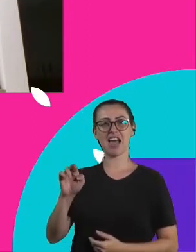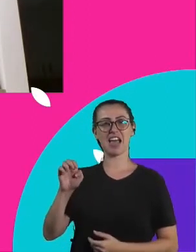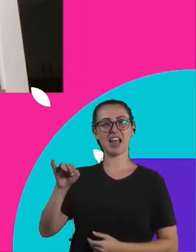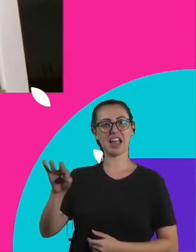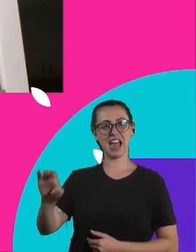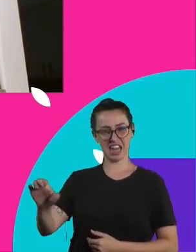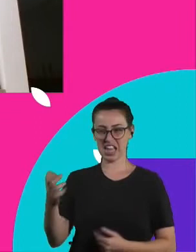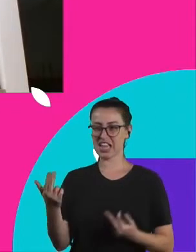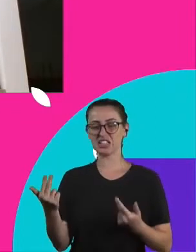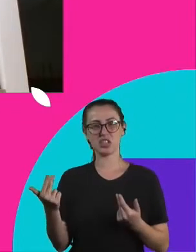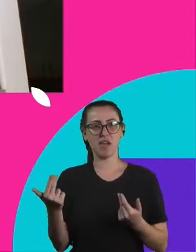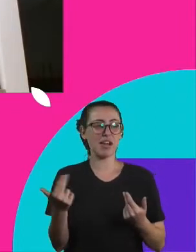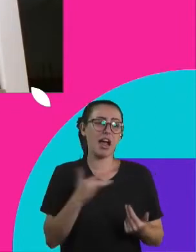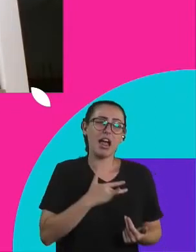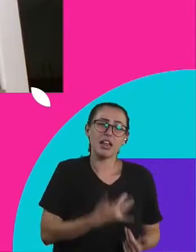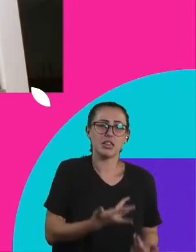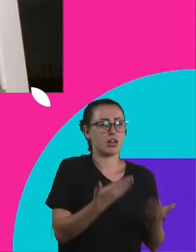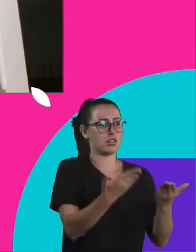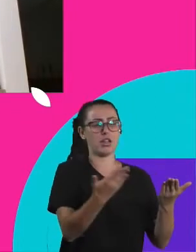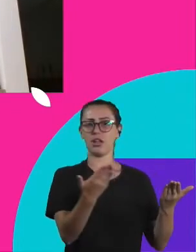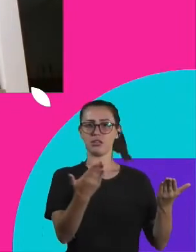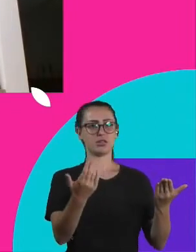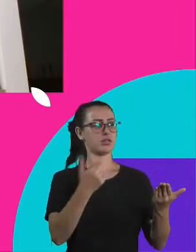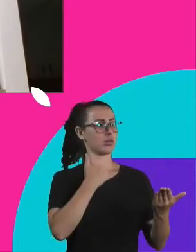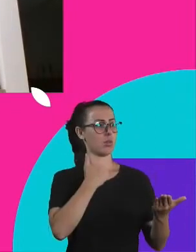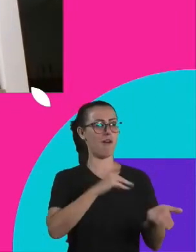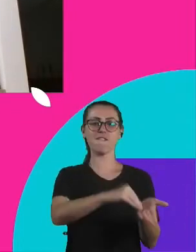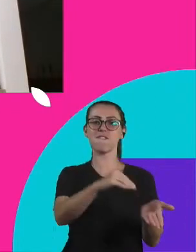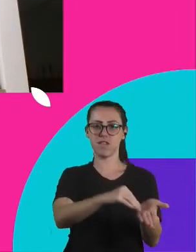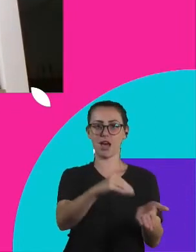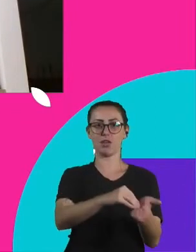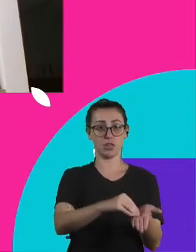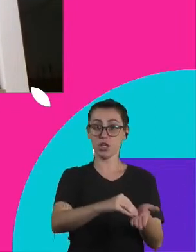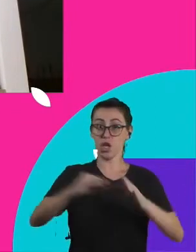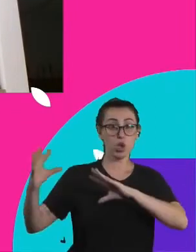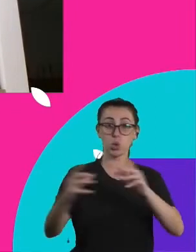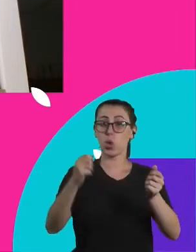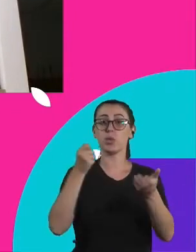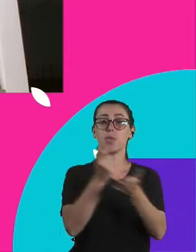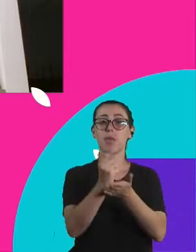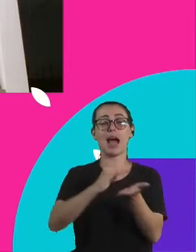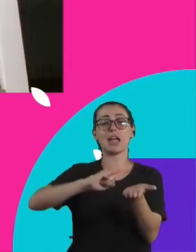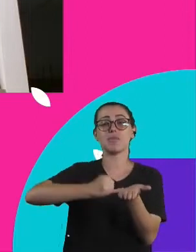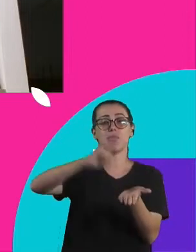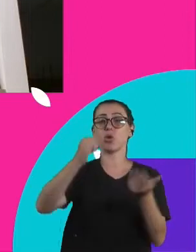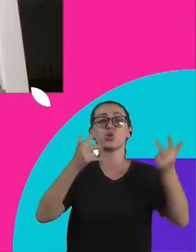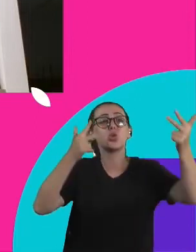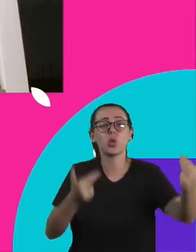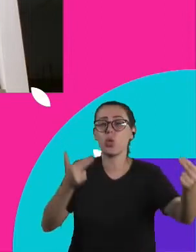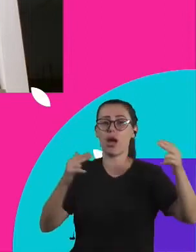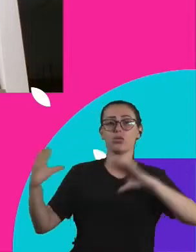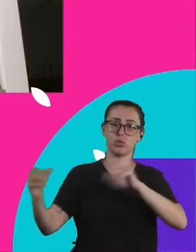de nada. Mas quando um favelado pega um trem, vai no estádio de futebol, ele paga imposto igual a qualquer pessoa. Ninguém tem uma